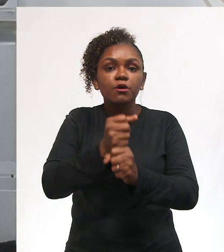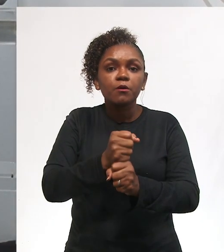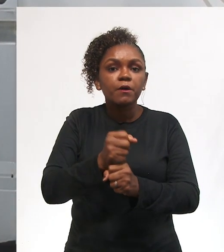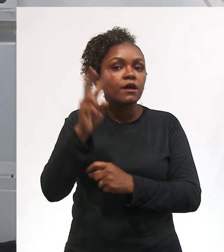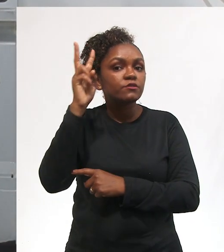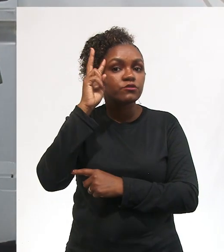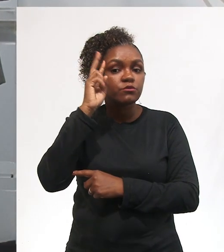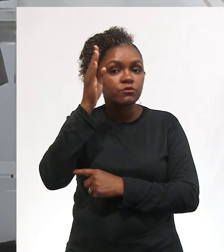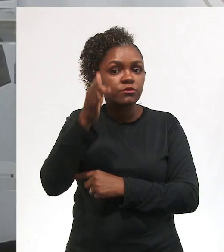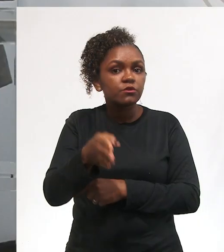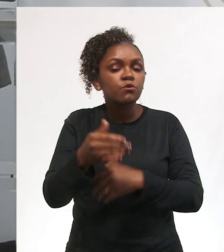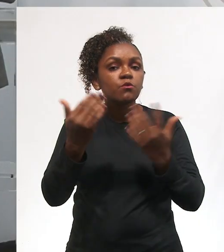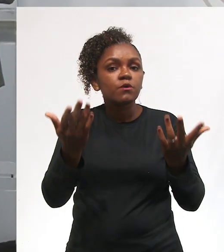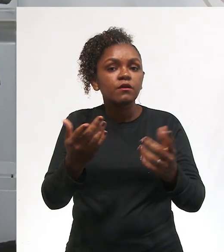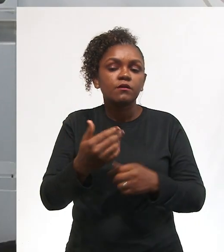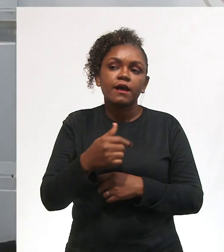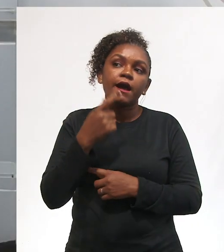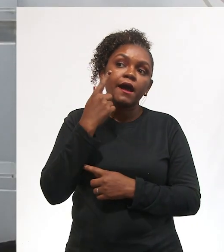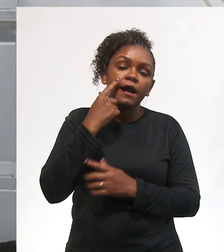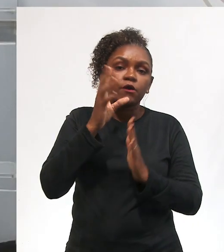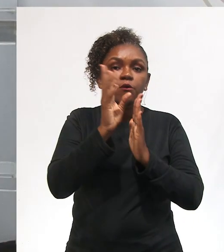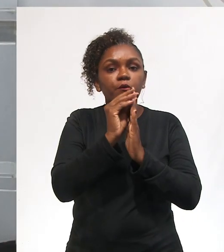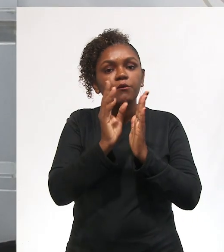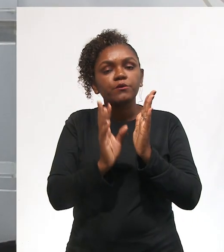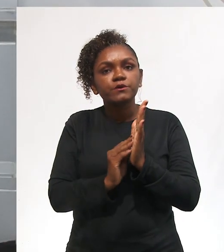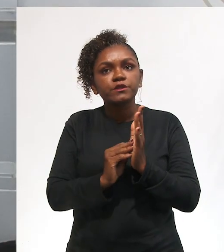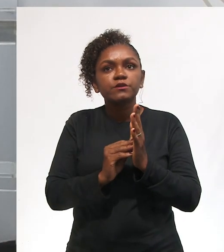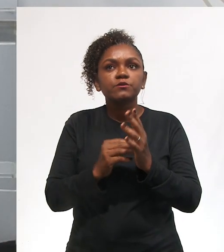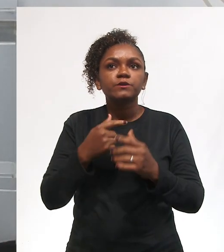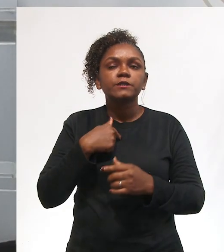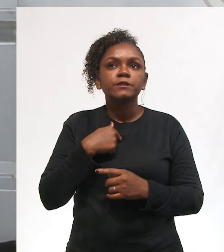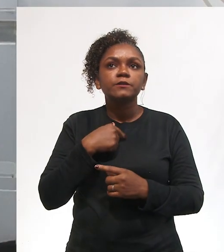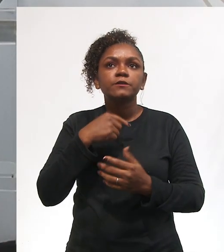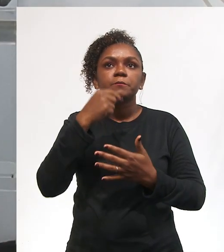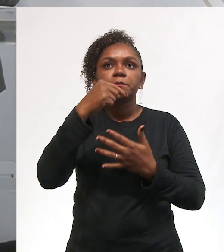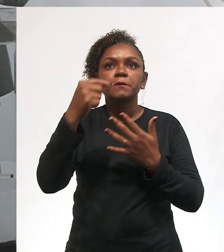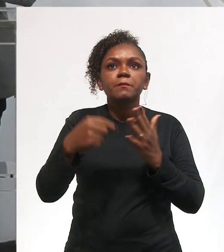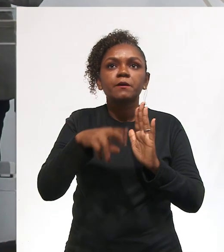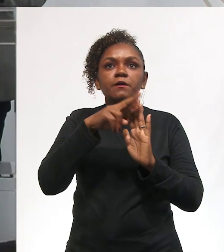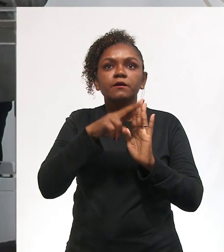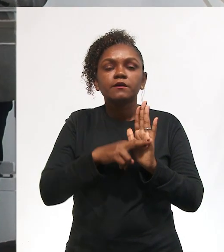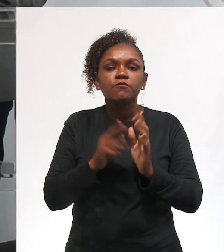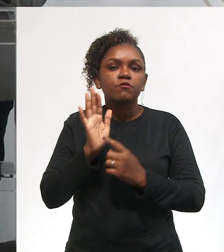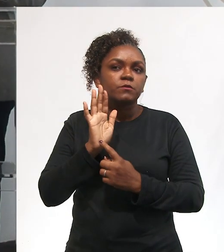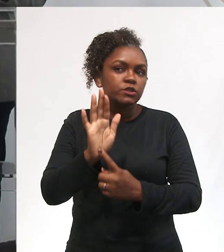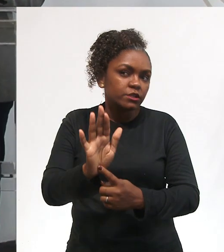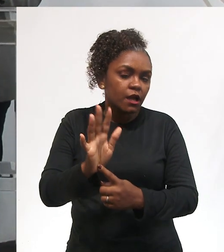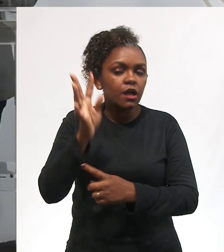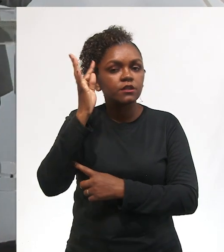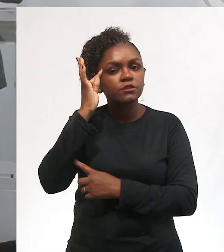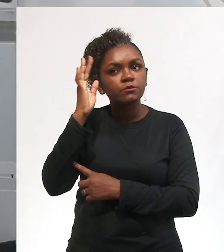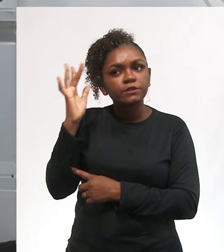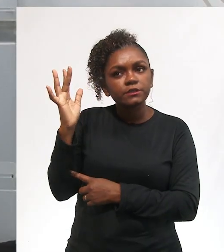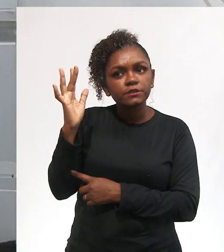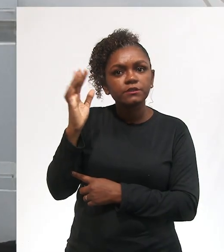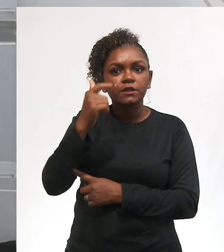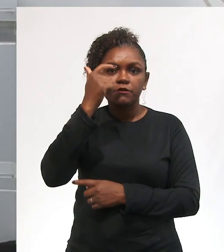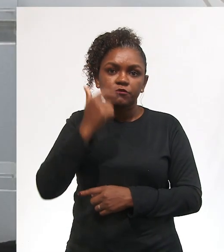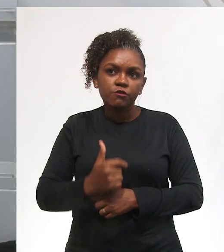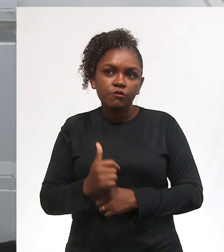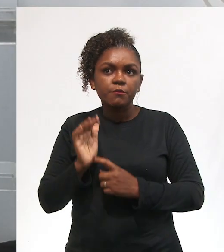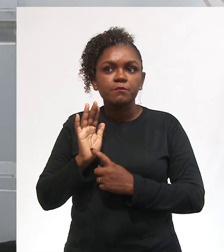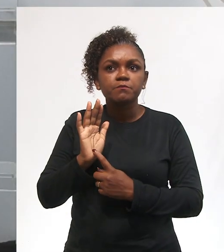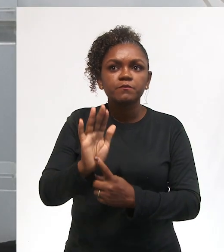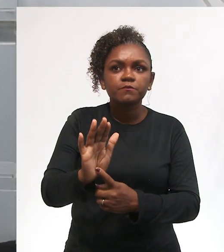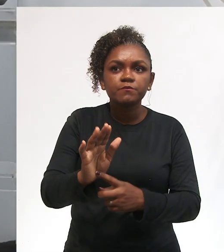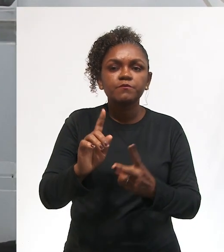dar aula disso no primeiro dia, vou me apresentar, no segundo dia vou apresentar um pouco da teoria, um pouco da prática, no terceiro dia vou fazer um